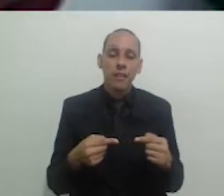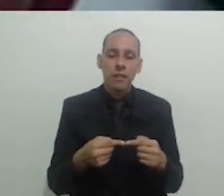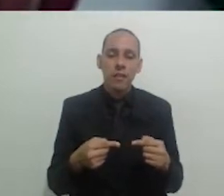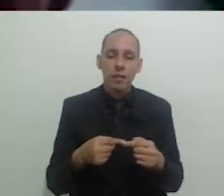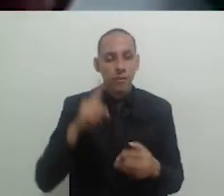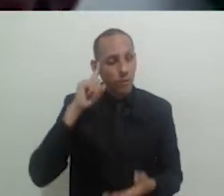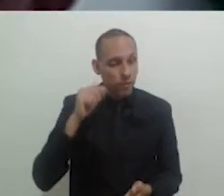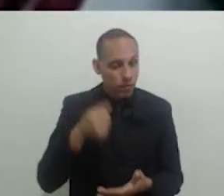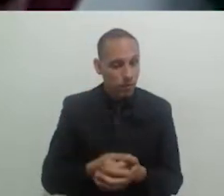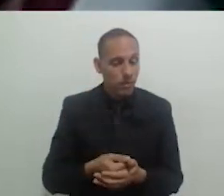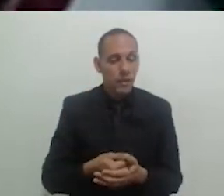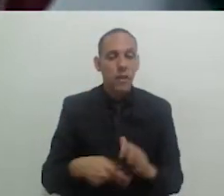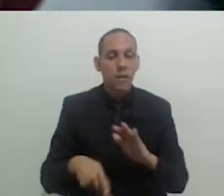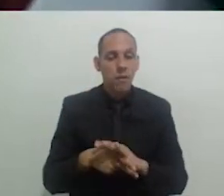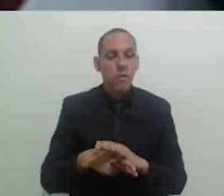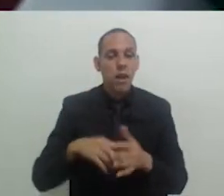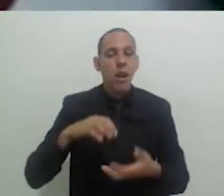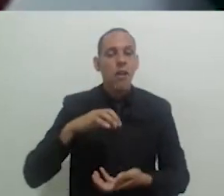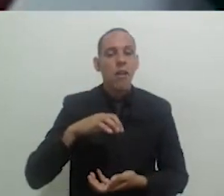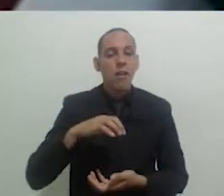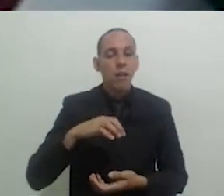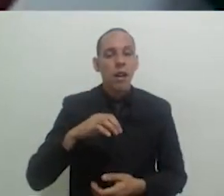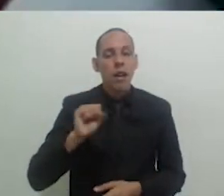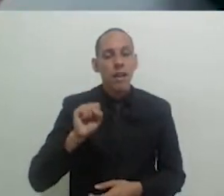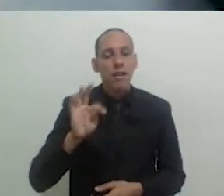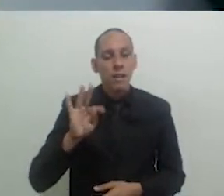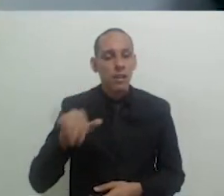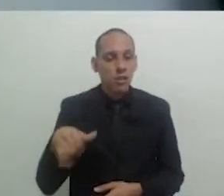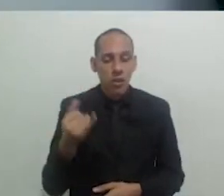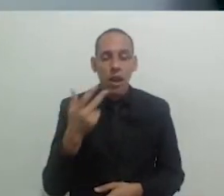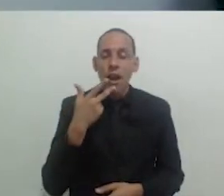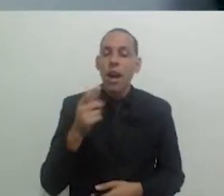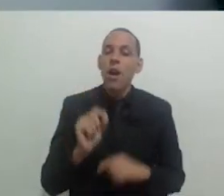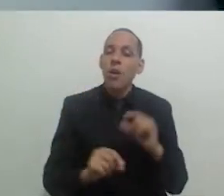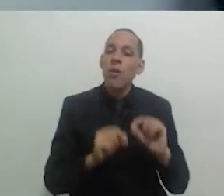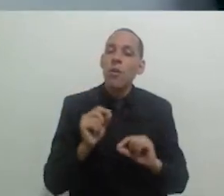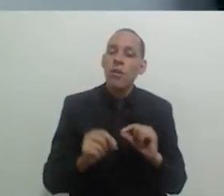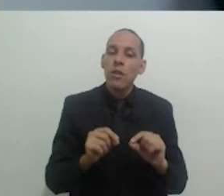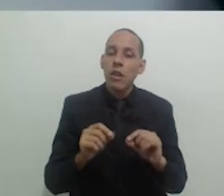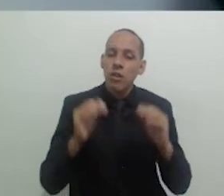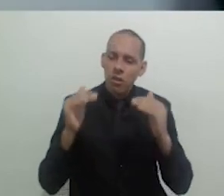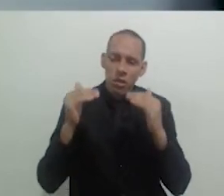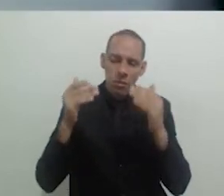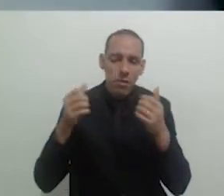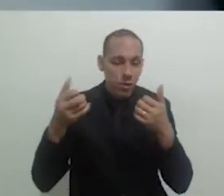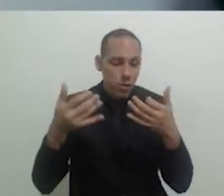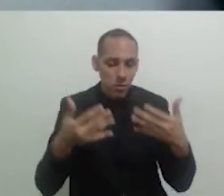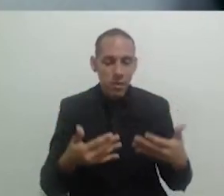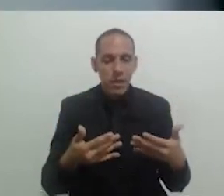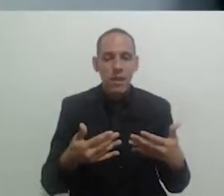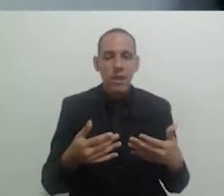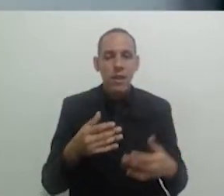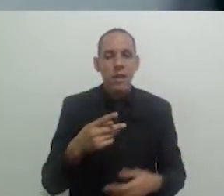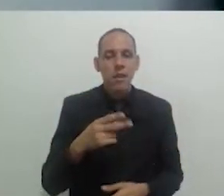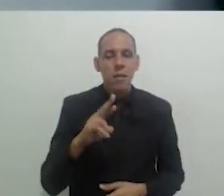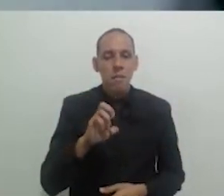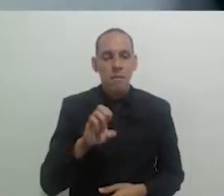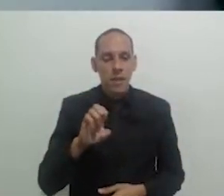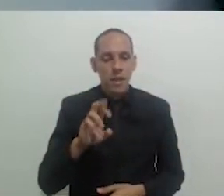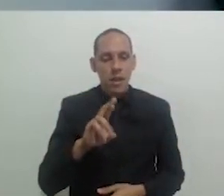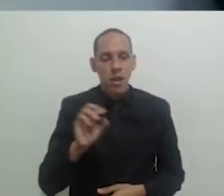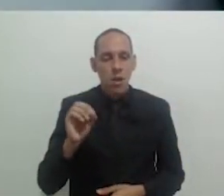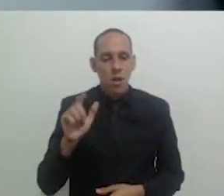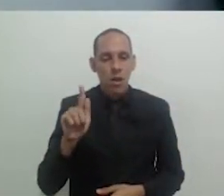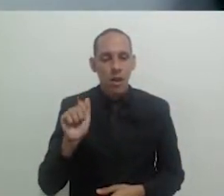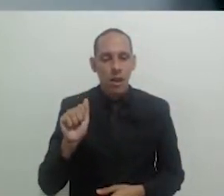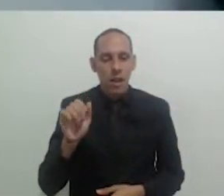do STJ, depois que o Supremo disse que a prerrogativa de foro é relacionada ao exercício da